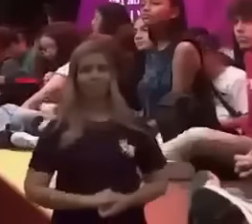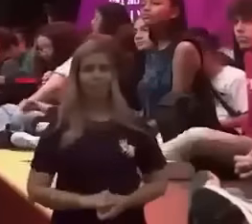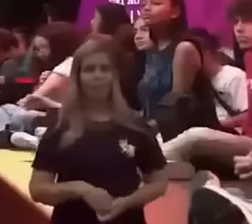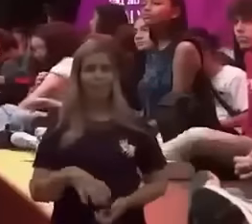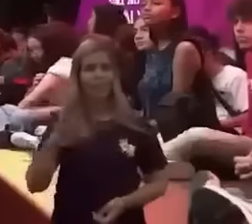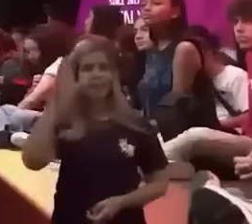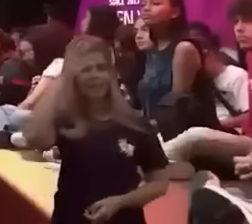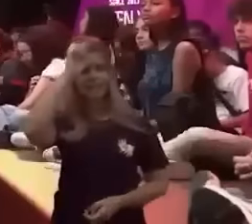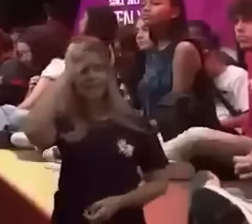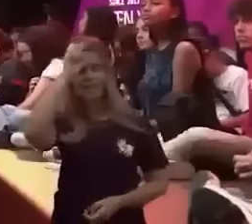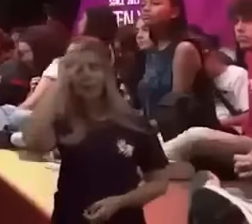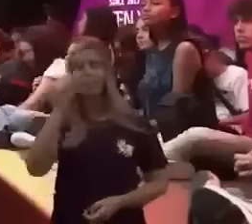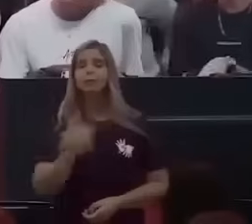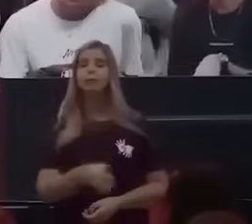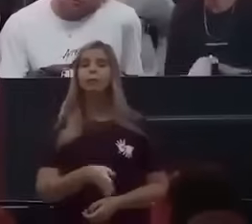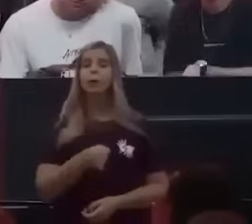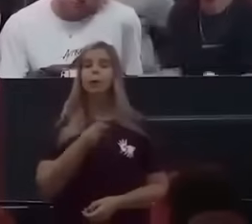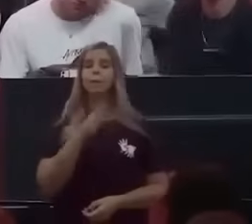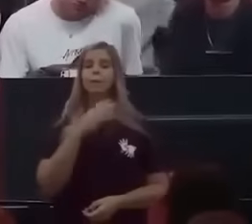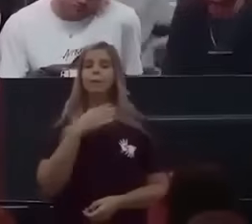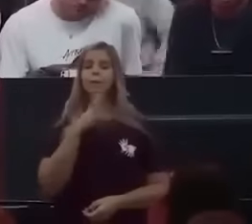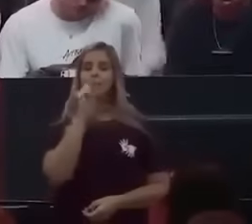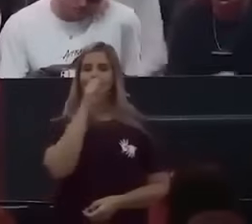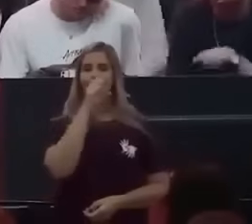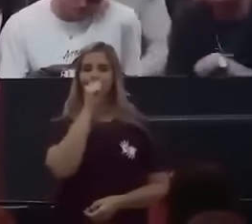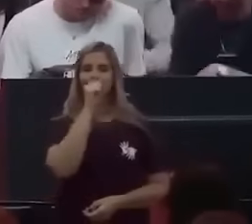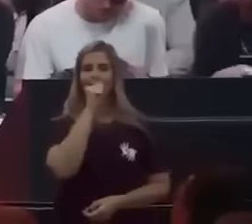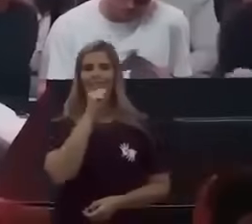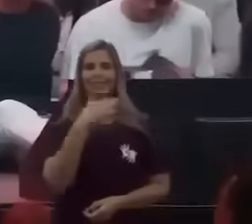Sábado, silêncio da morte, Pedro está escondido com medo dos judeus.